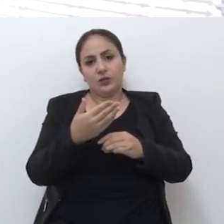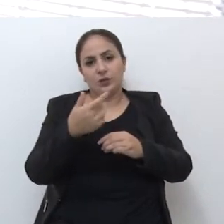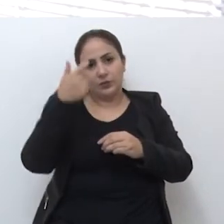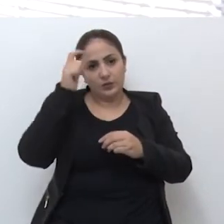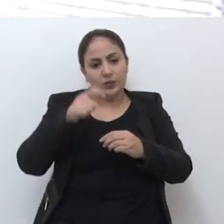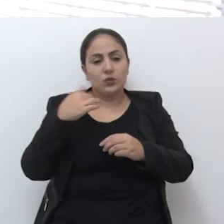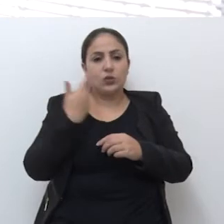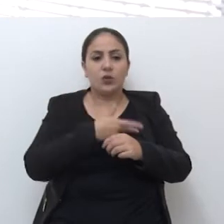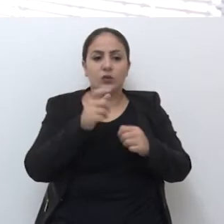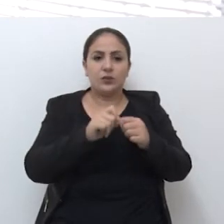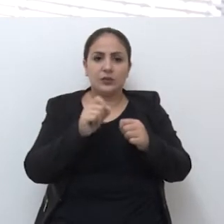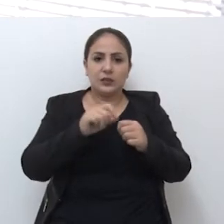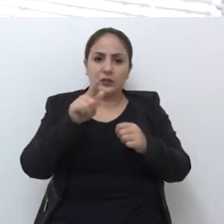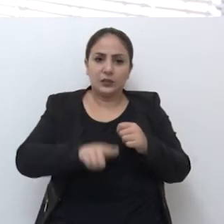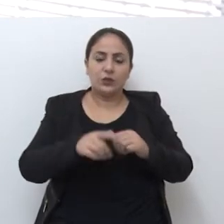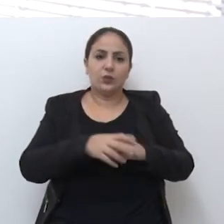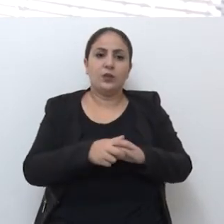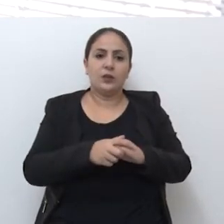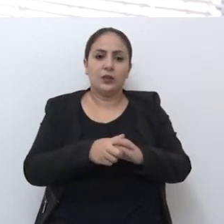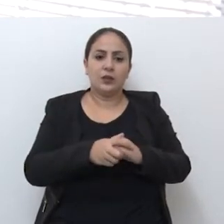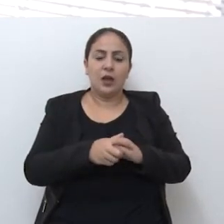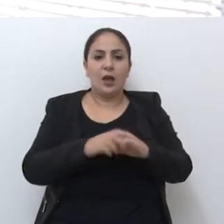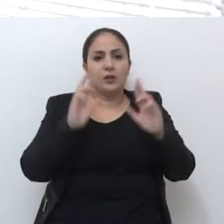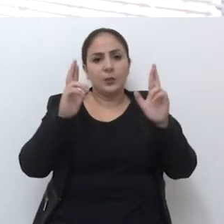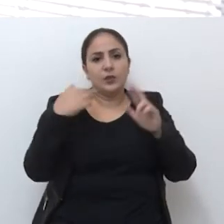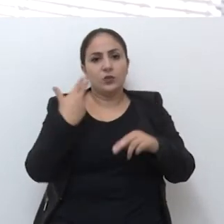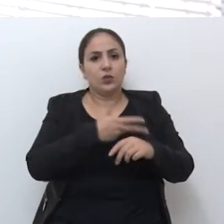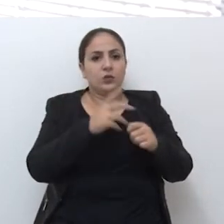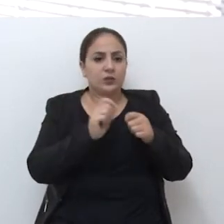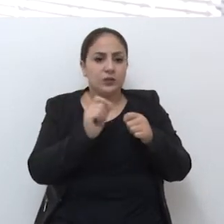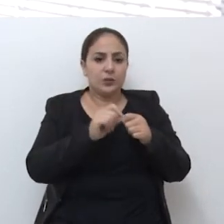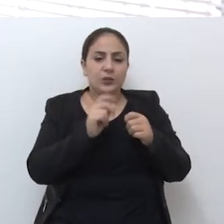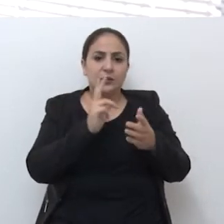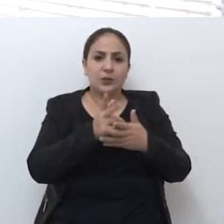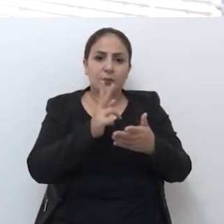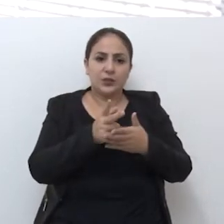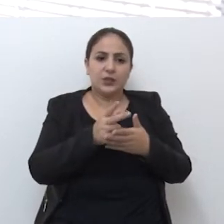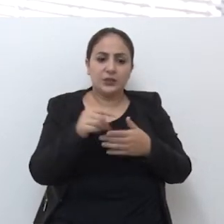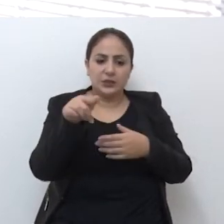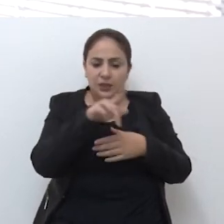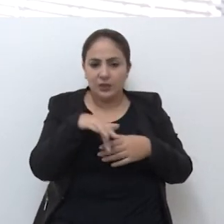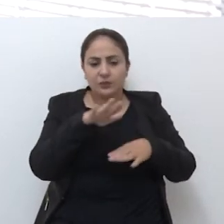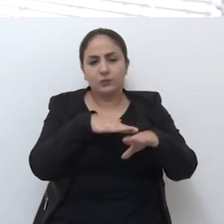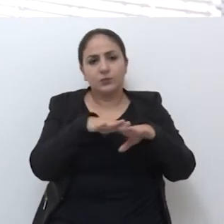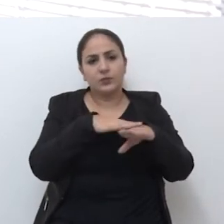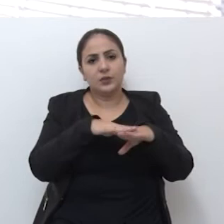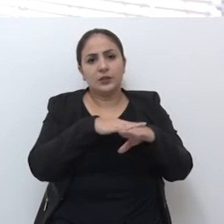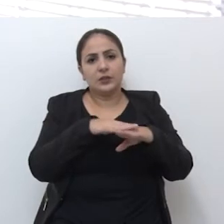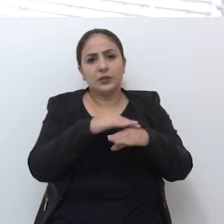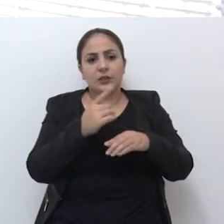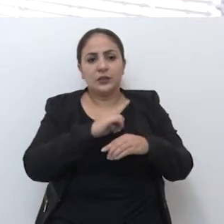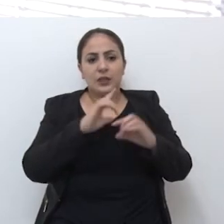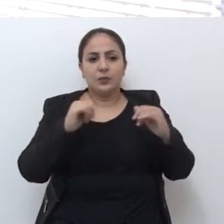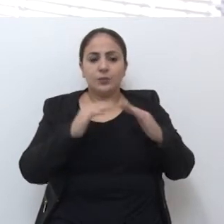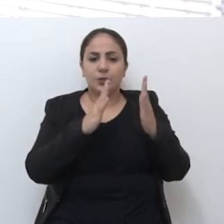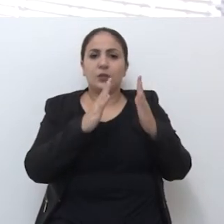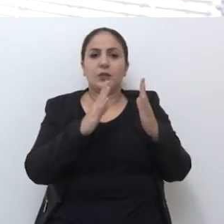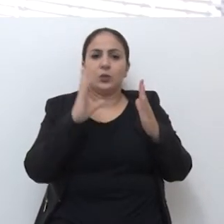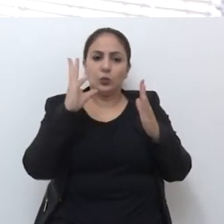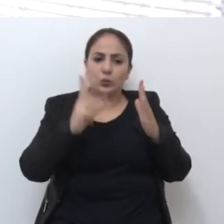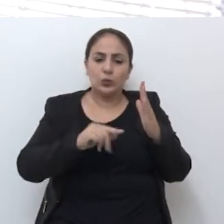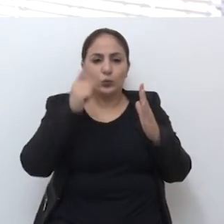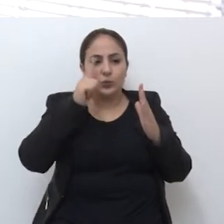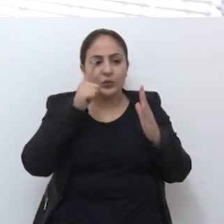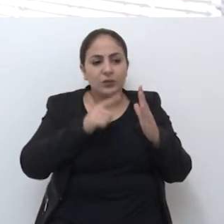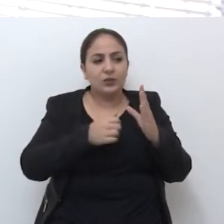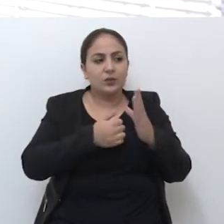consensos. Eu acho que é preciso que a gente faça isso de novo. Então a esperança que eu sempre deixo é que dessas conversas restem pactos e